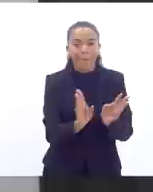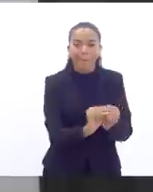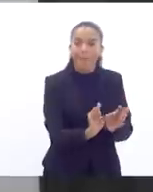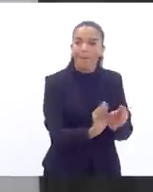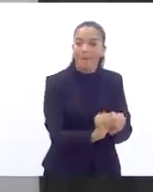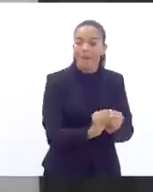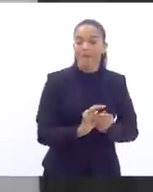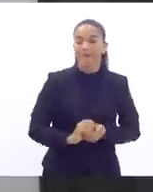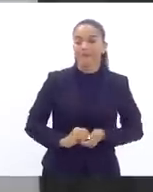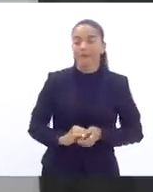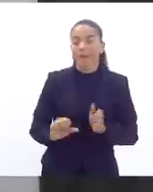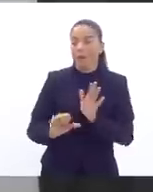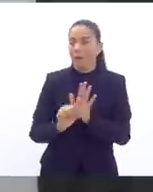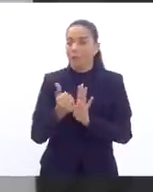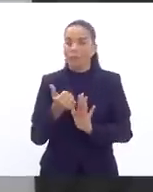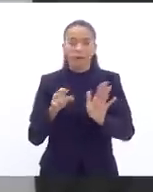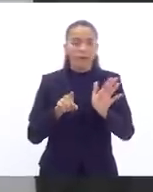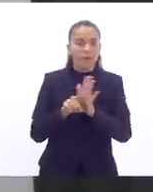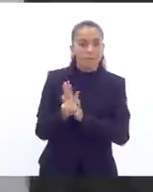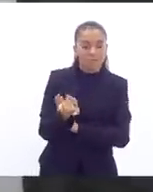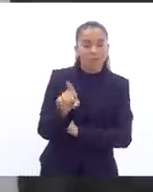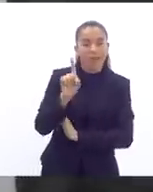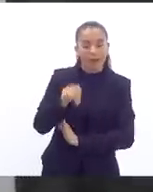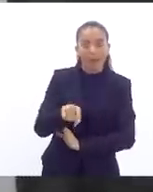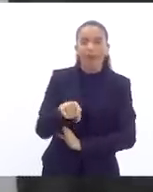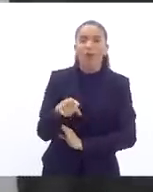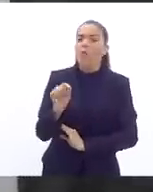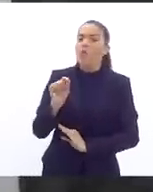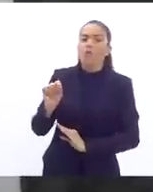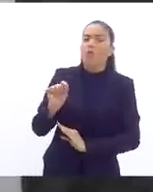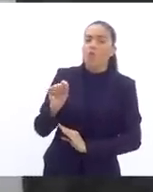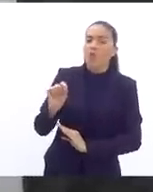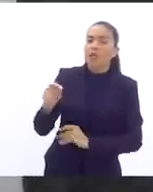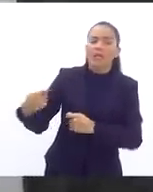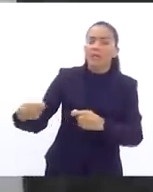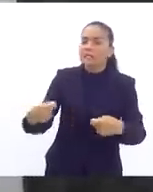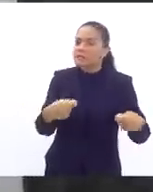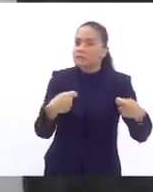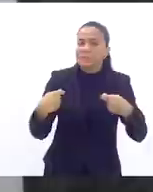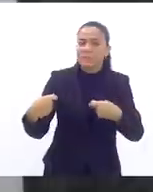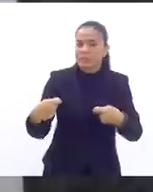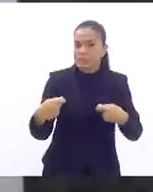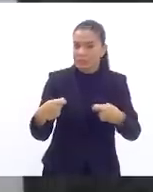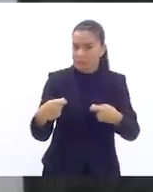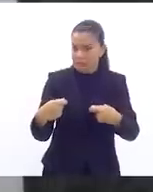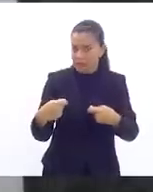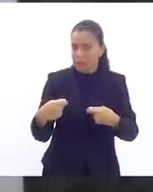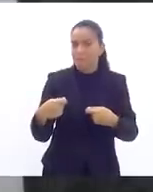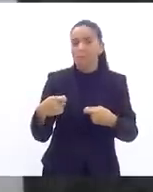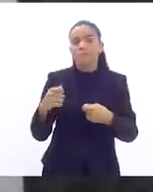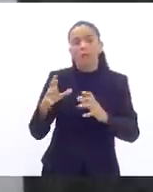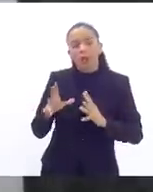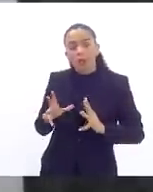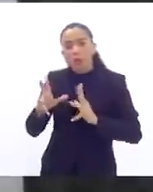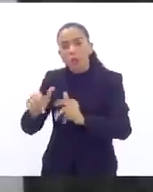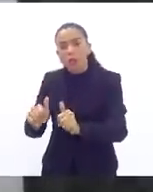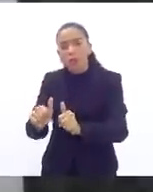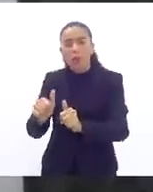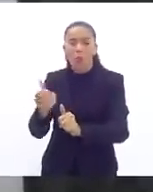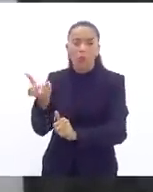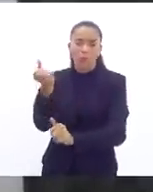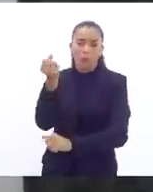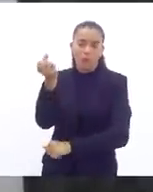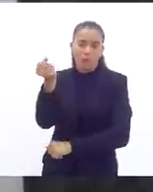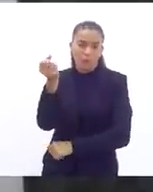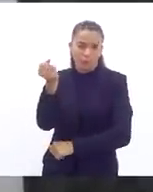Então a primeira questão seria o que seria necessário para que todos os pensionistas